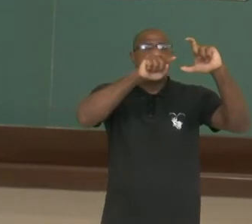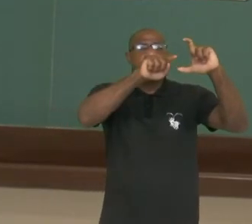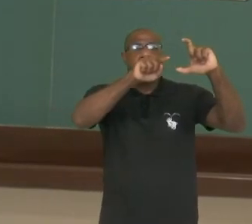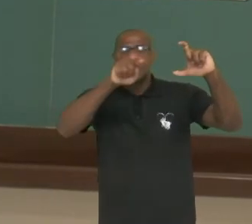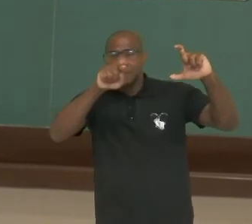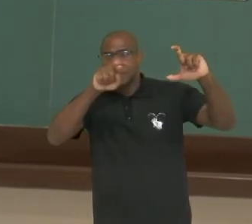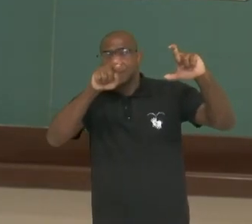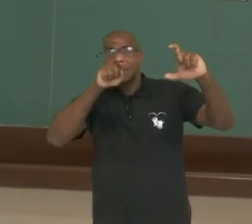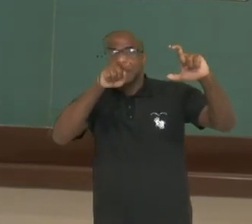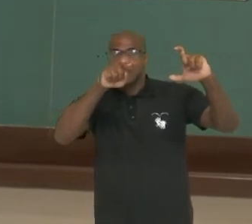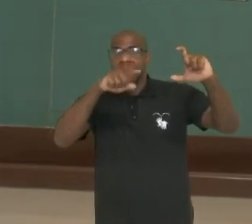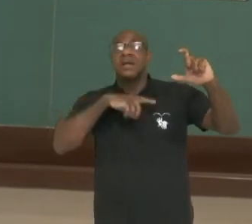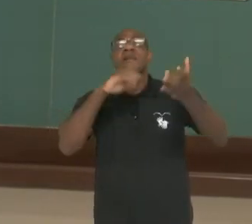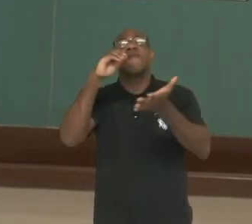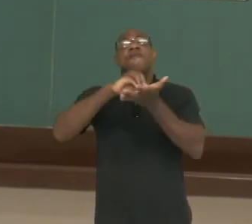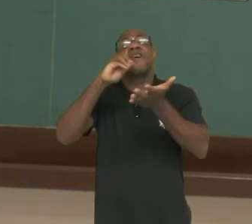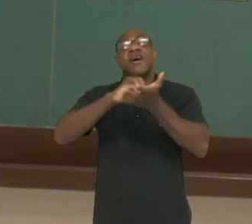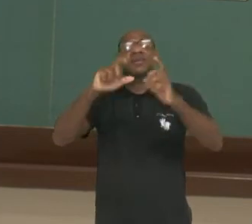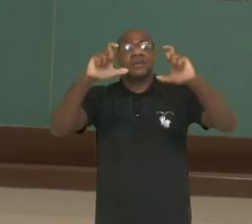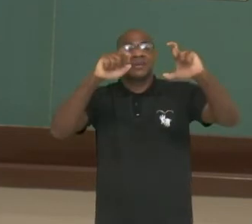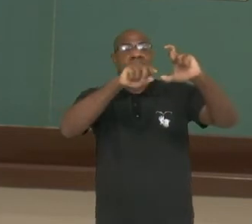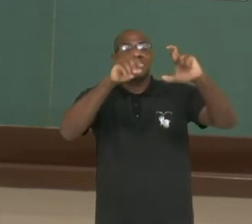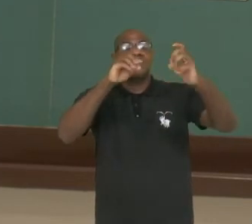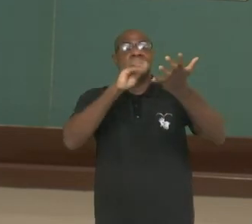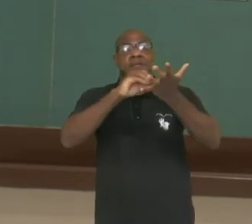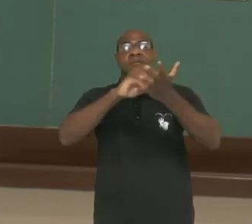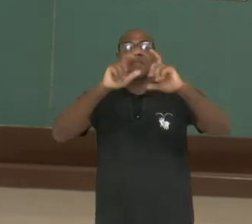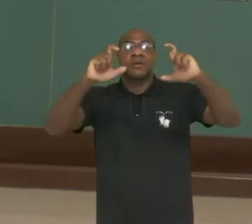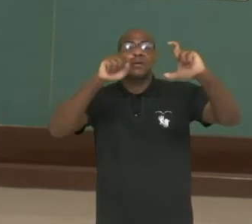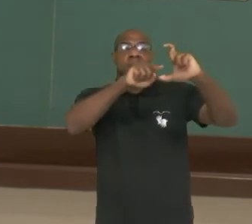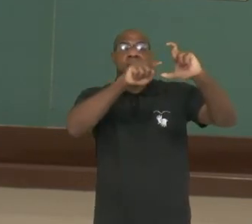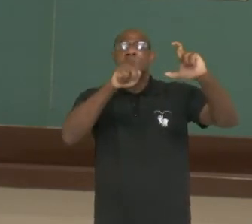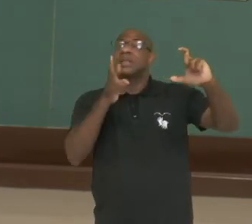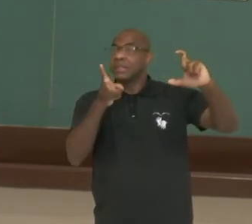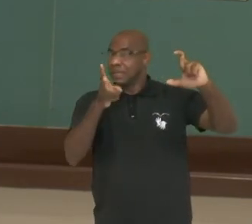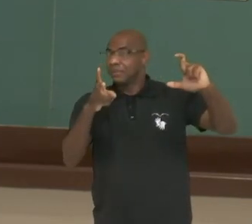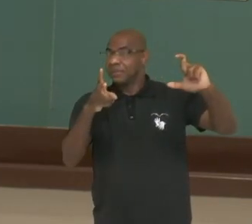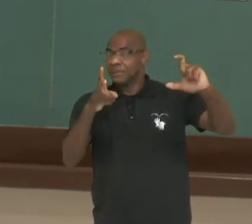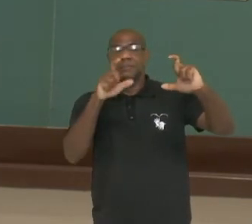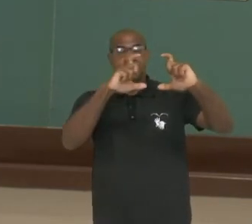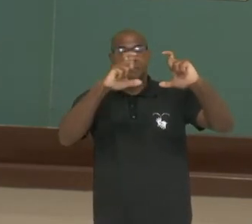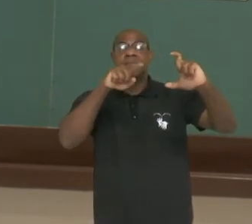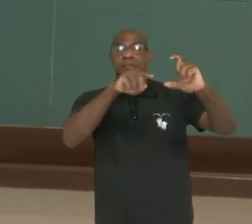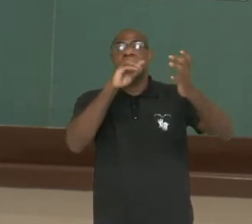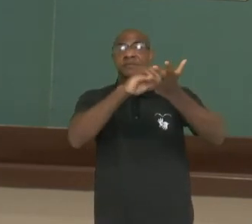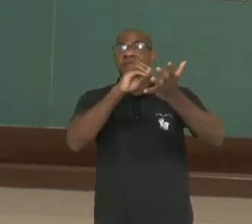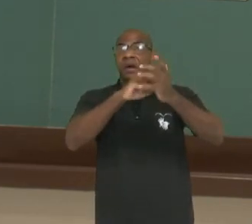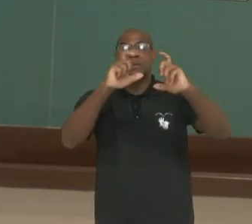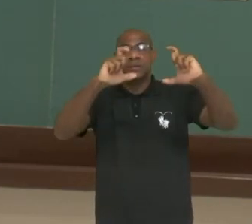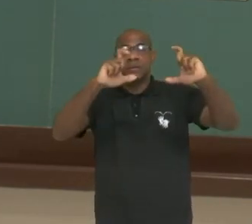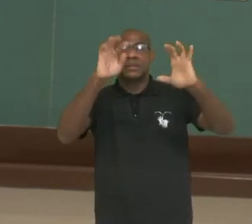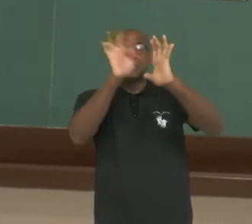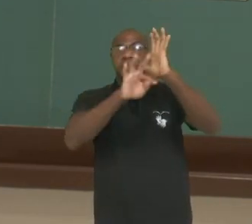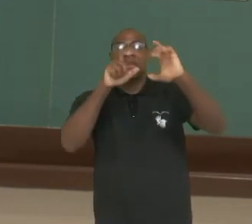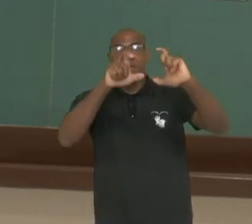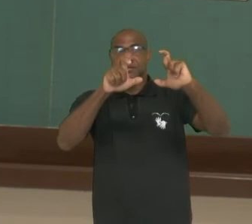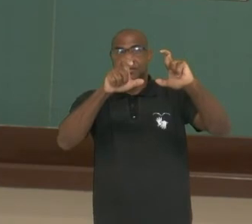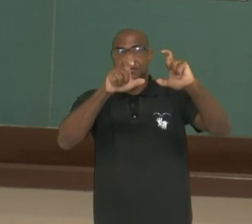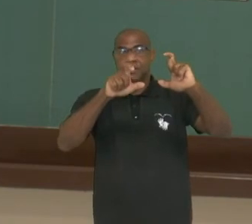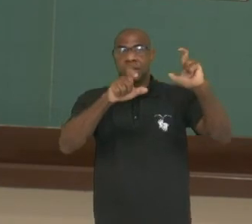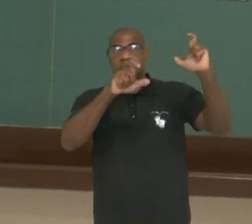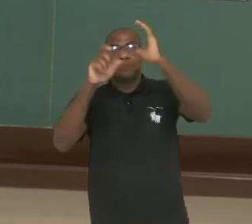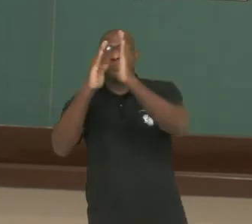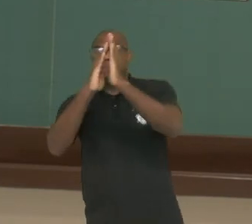omitido. Sempre que houver a presença dos colchetes e das reticências no texto, então uma parte do texto não está presente, né, foi retirada, foi